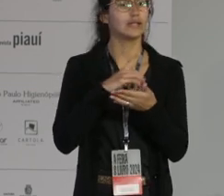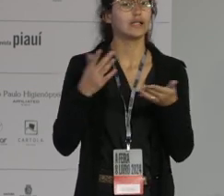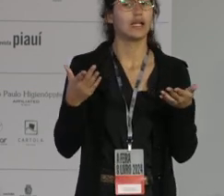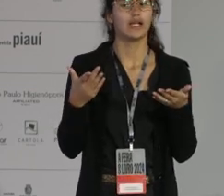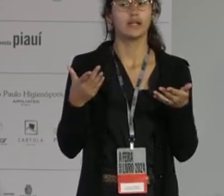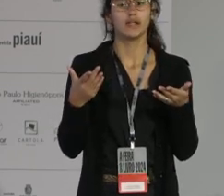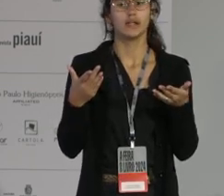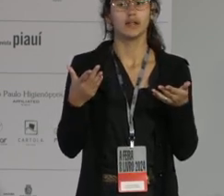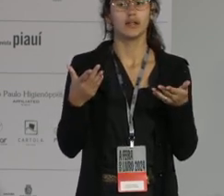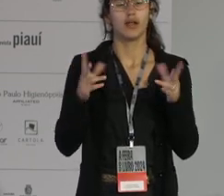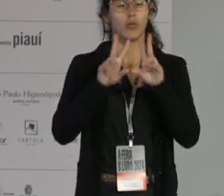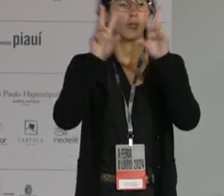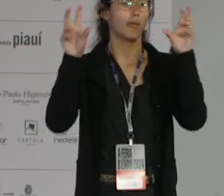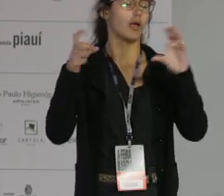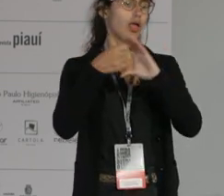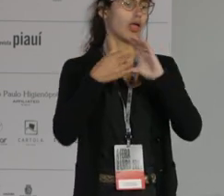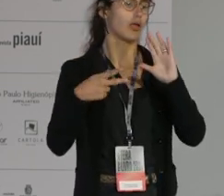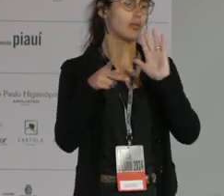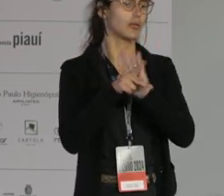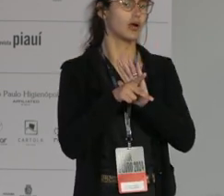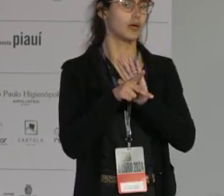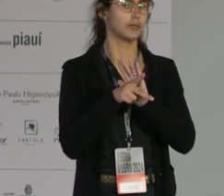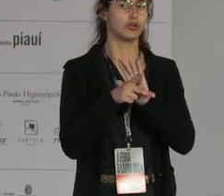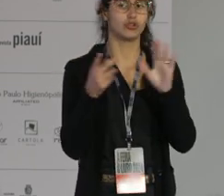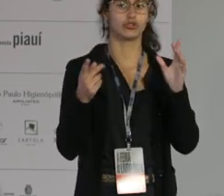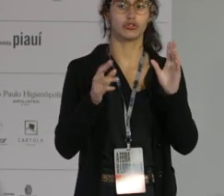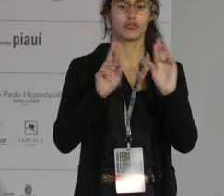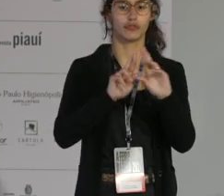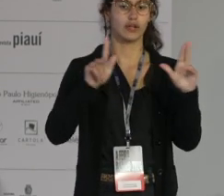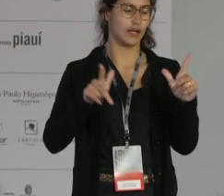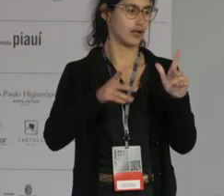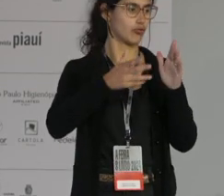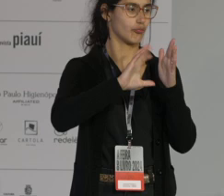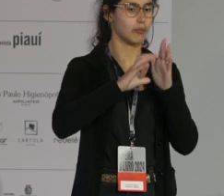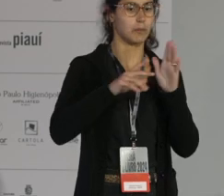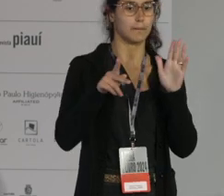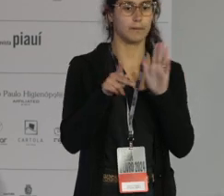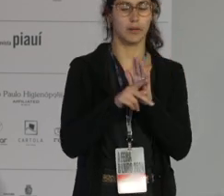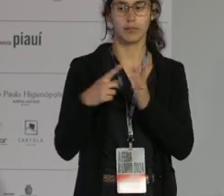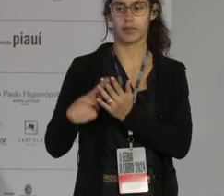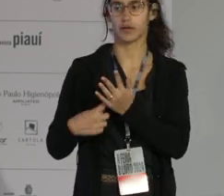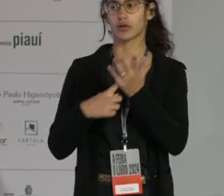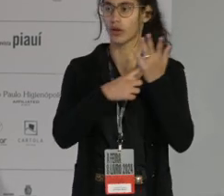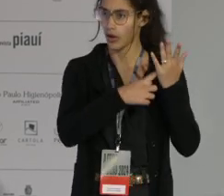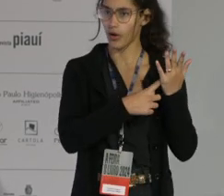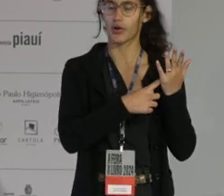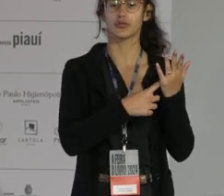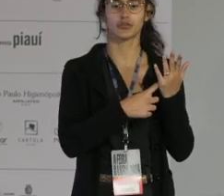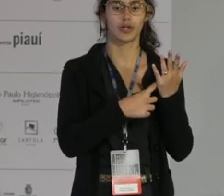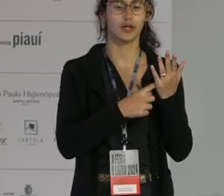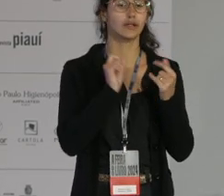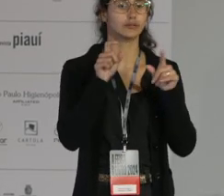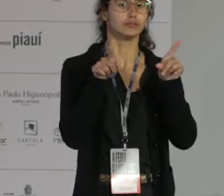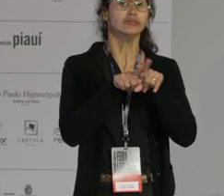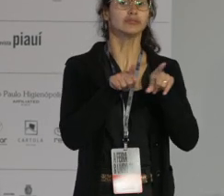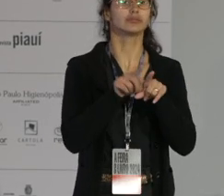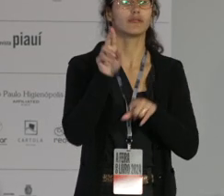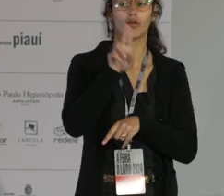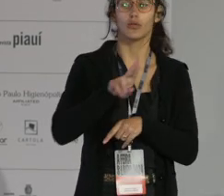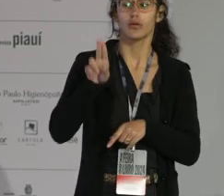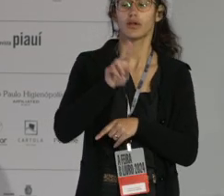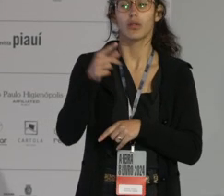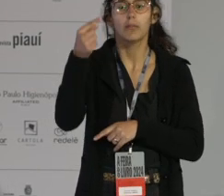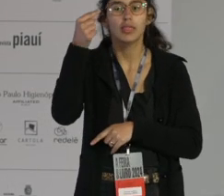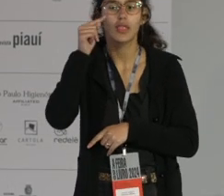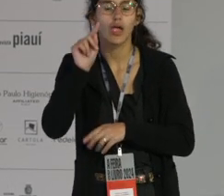vamos dizer, entre aspas, uma espécie, vamos dizer, sei lá, de interferência de ferramentas tecnológicas que estão tipo dando uma